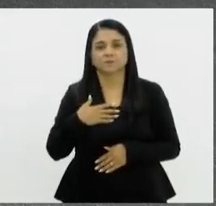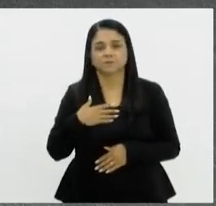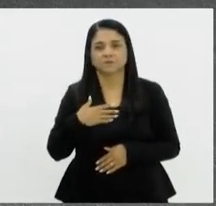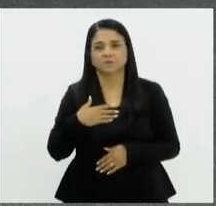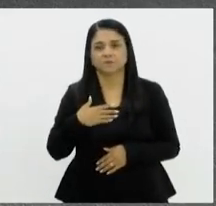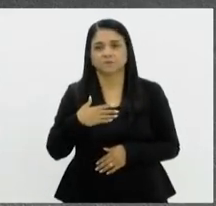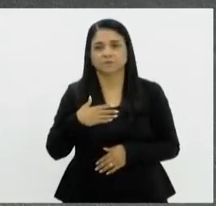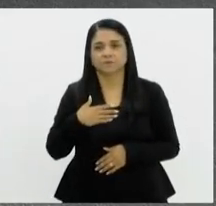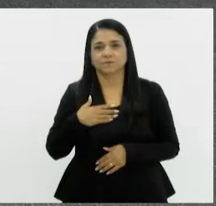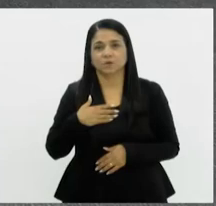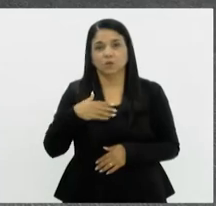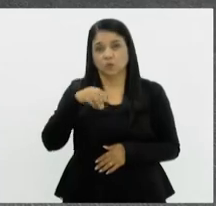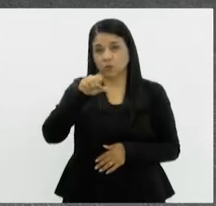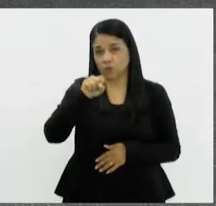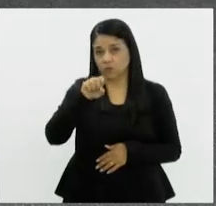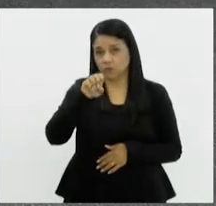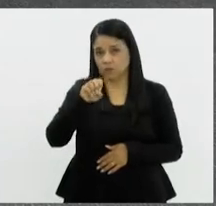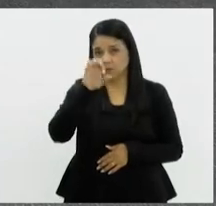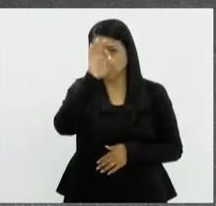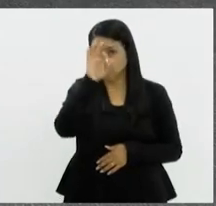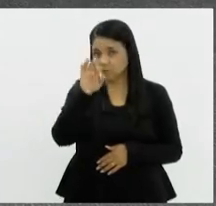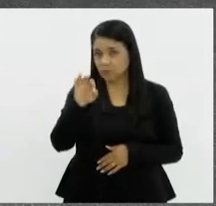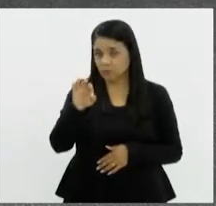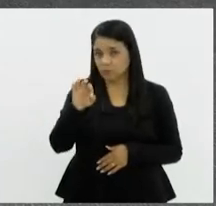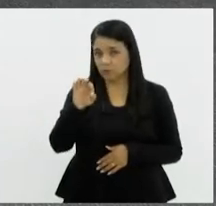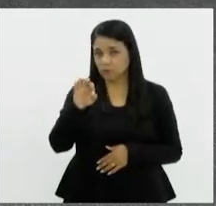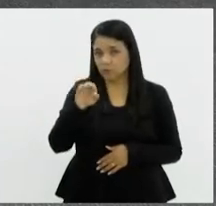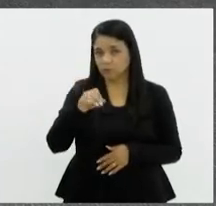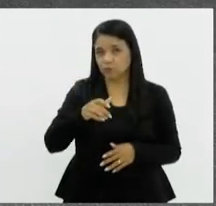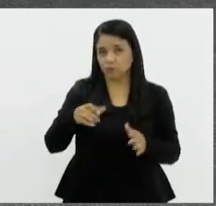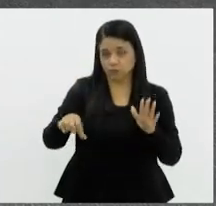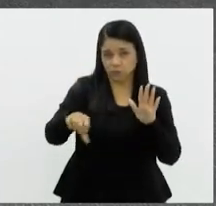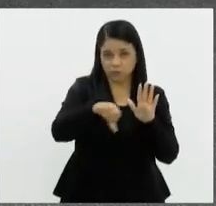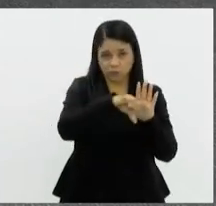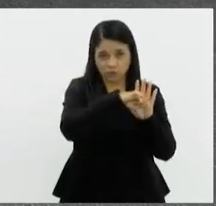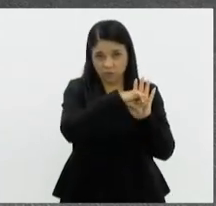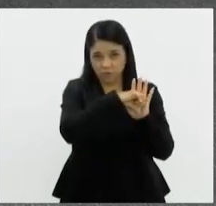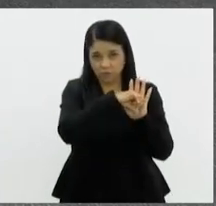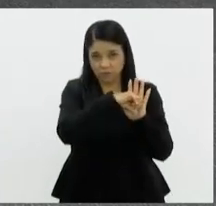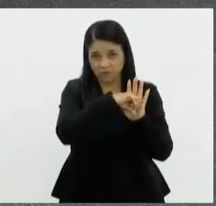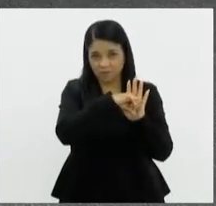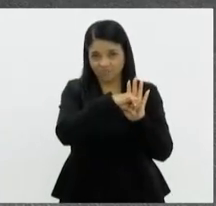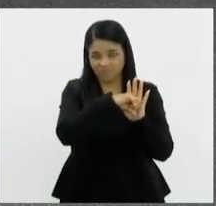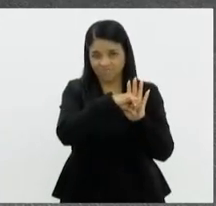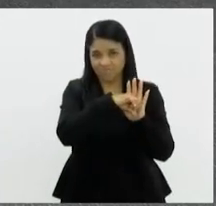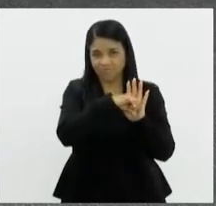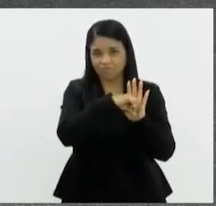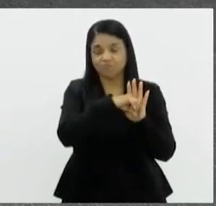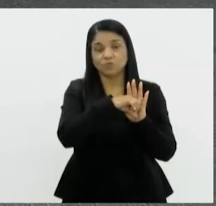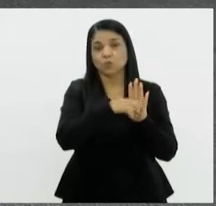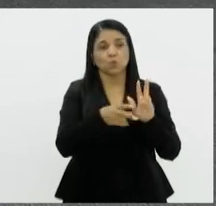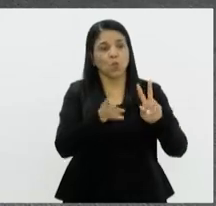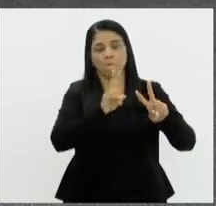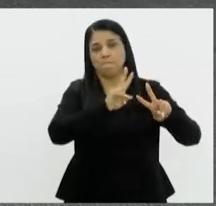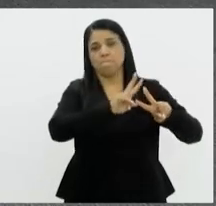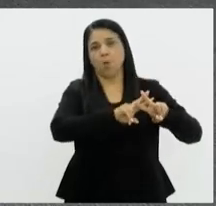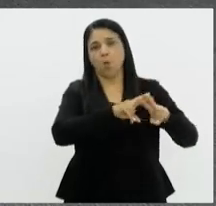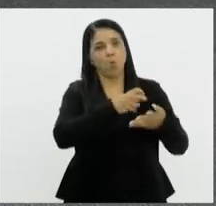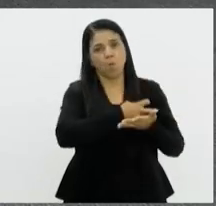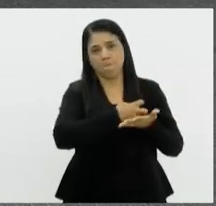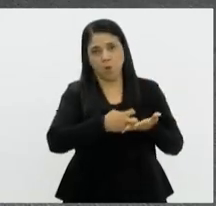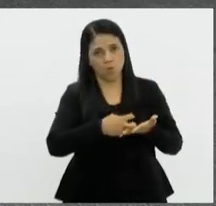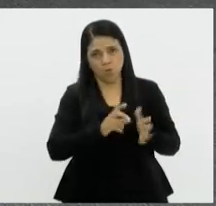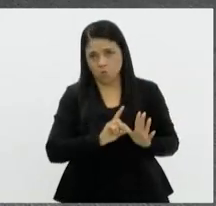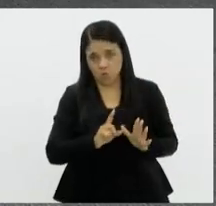que 80% dos homicídios não resultam em condenações Porque então o que que